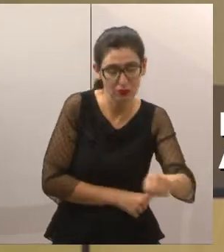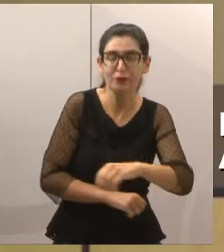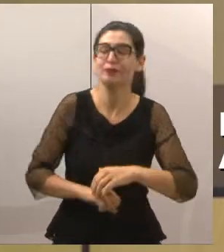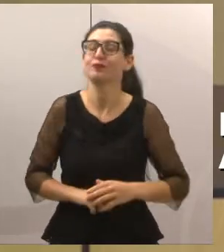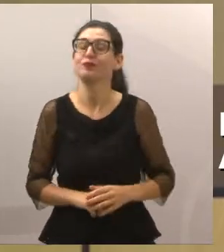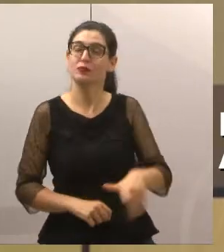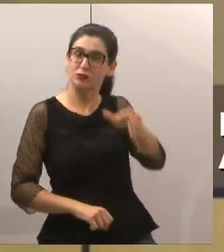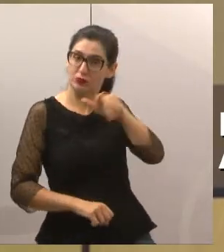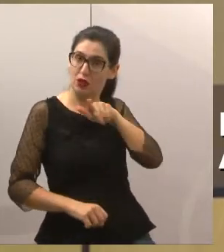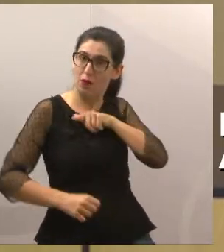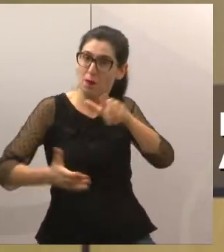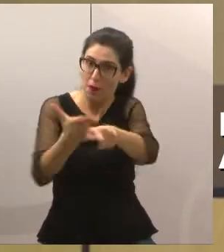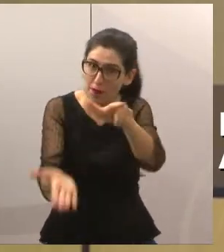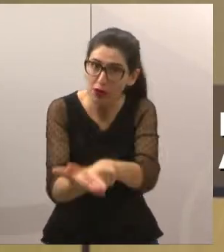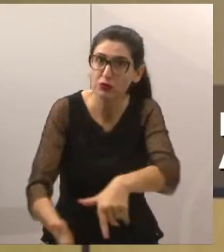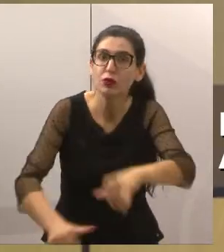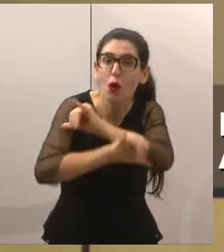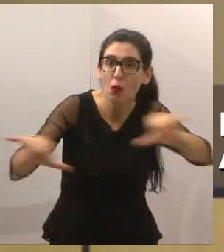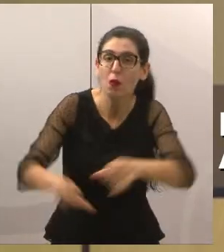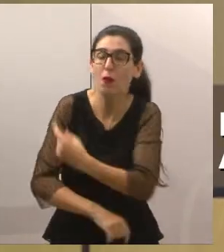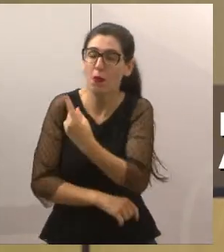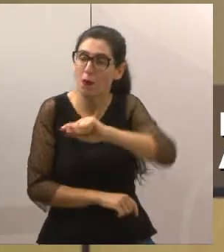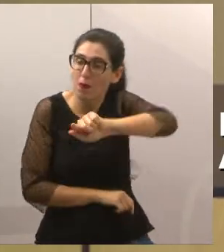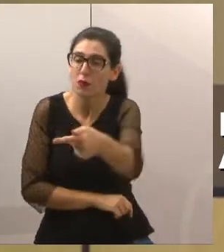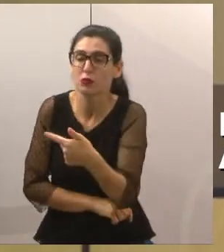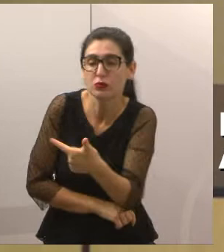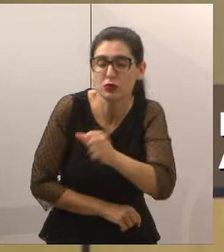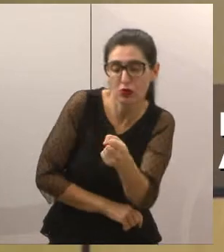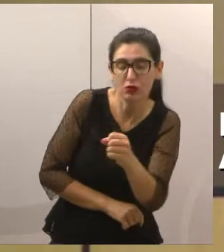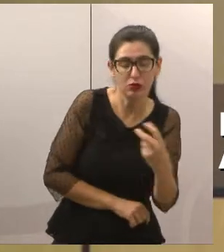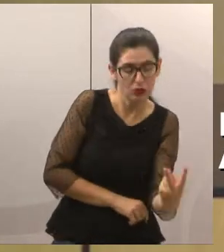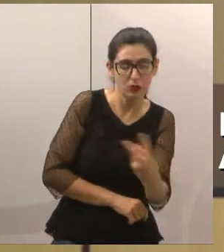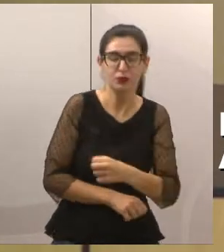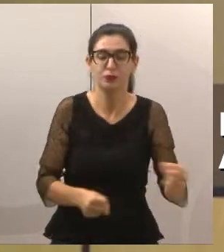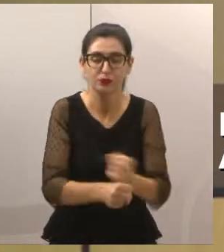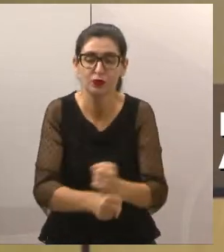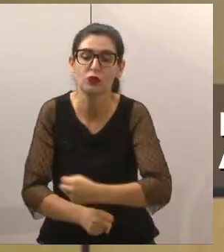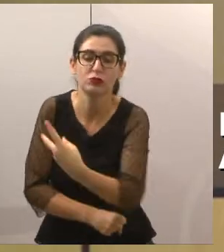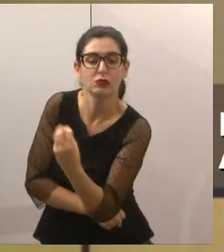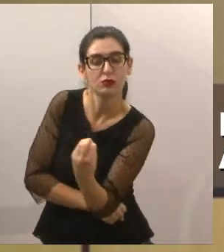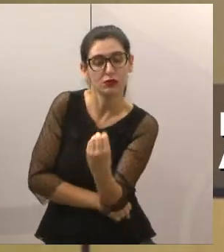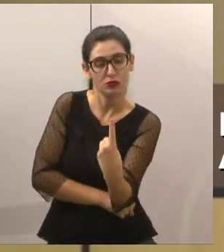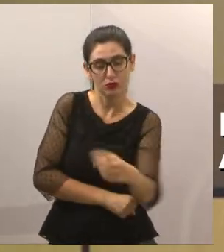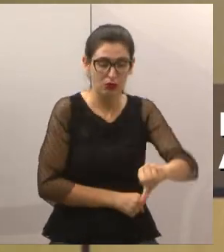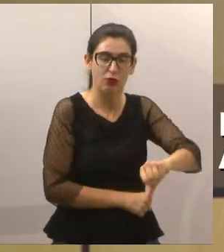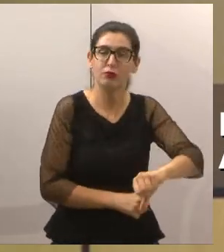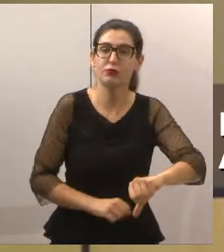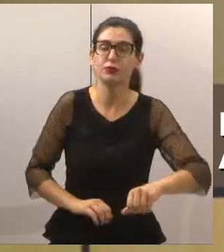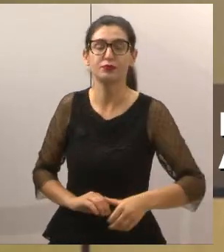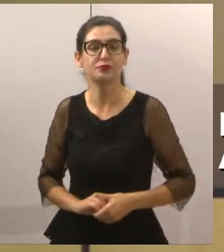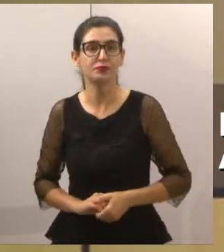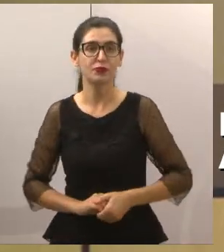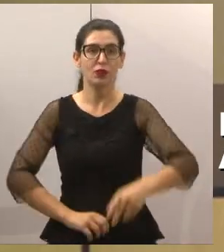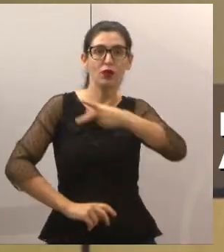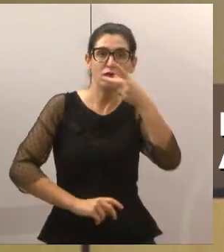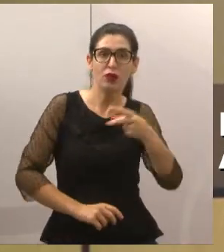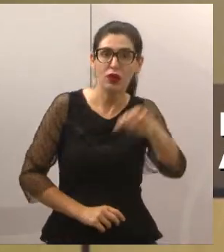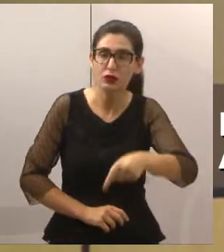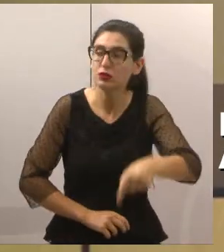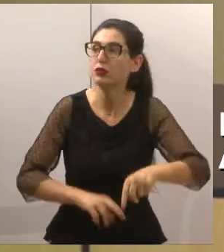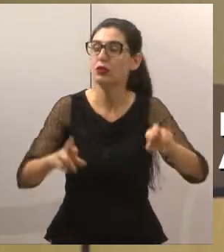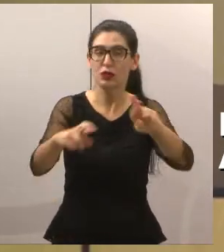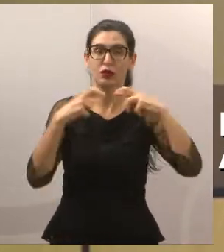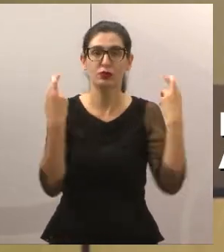do Município, de número 1282 do ano de 2019. Quero registrar aqui que essa